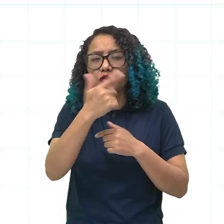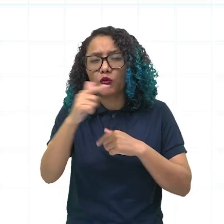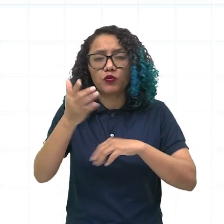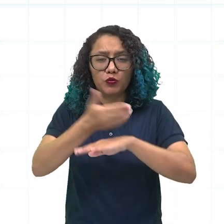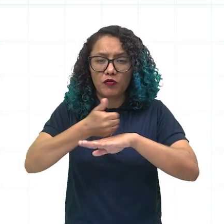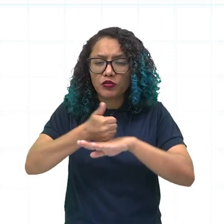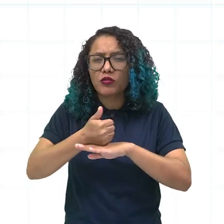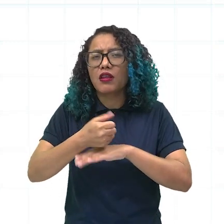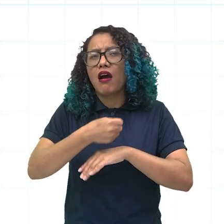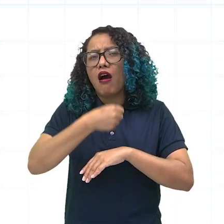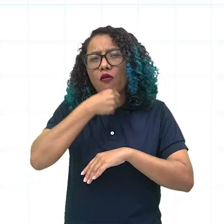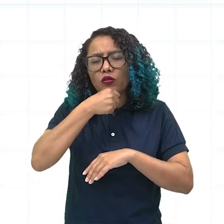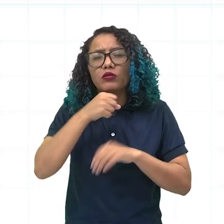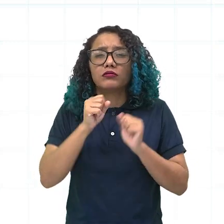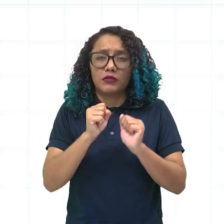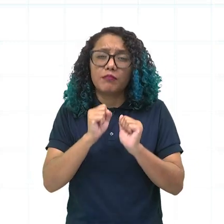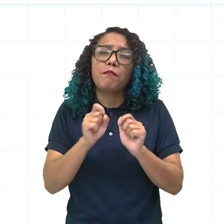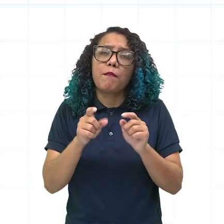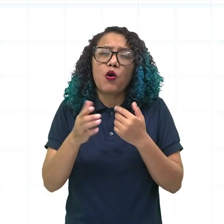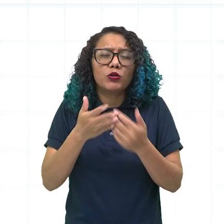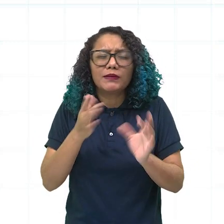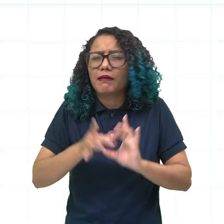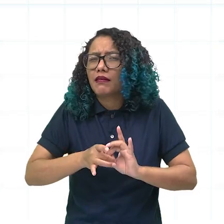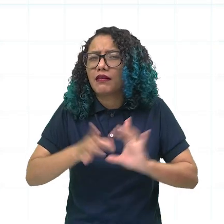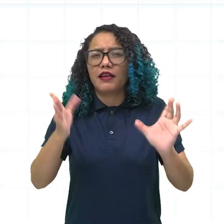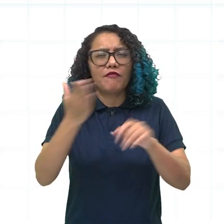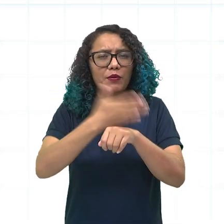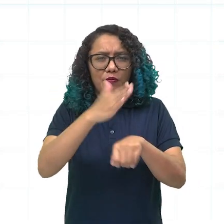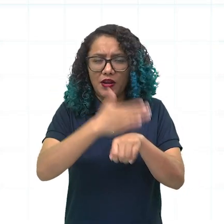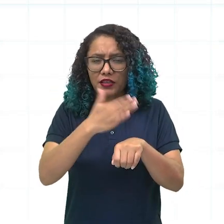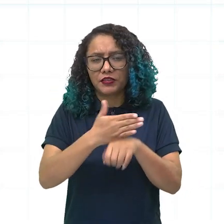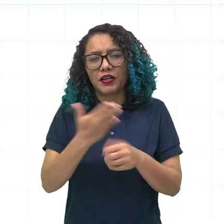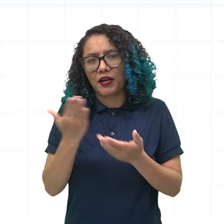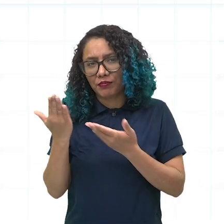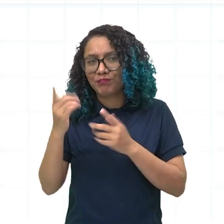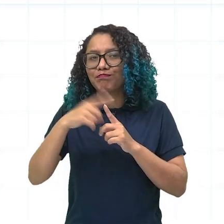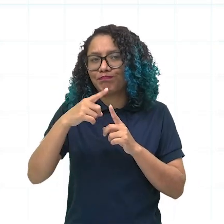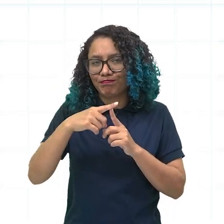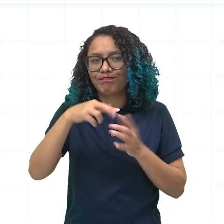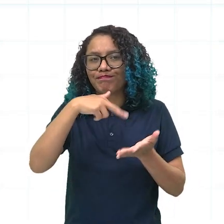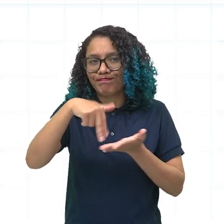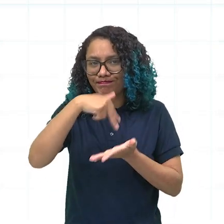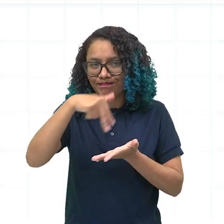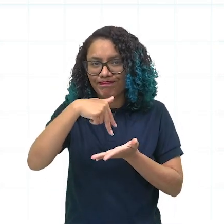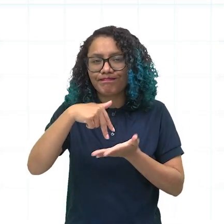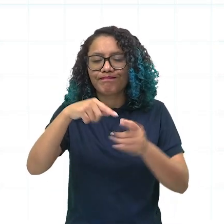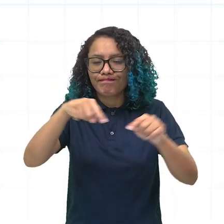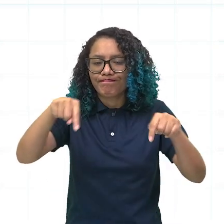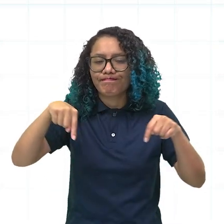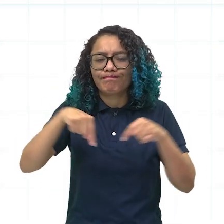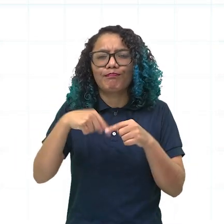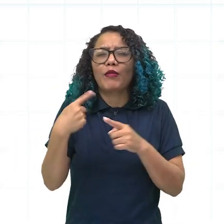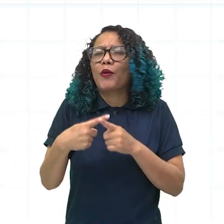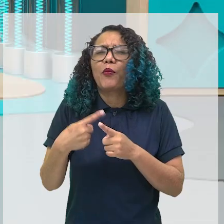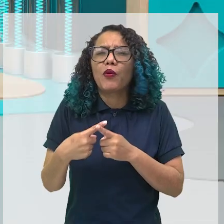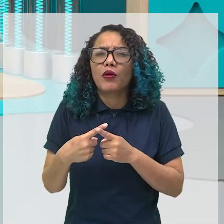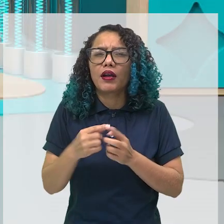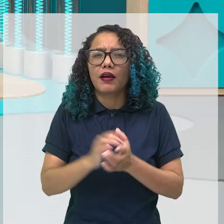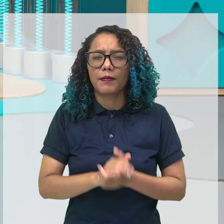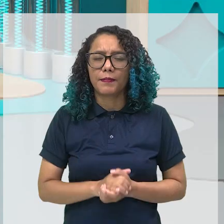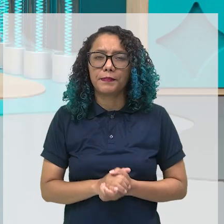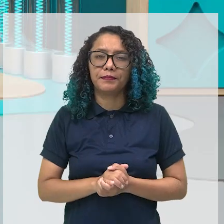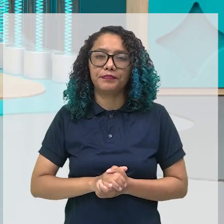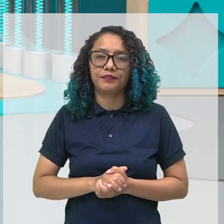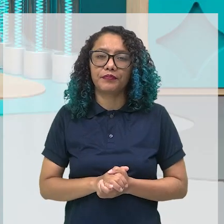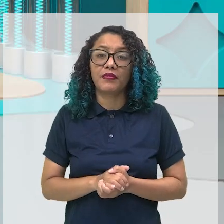podem praticar a salsa, podem dançar aí este estilo de dança de salão. Isso porque ela é uma dança que